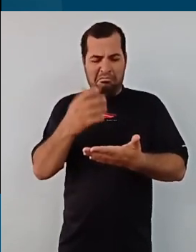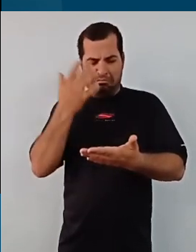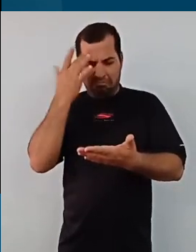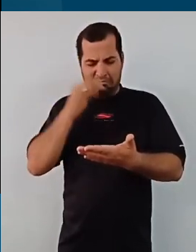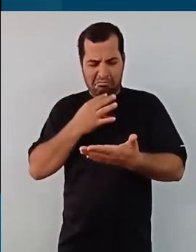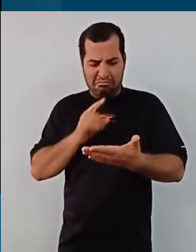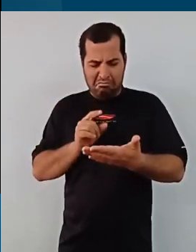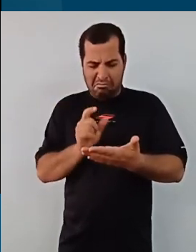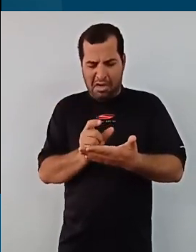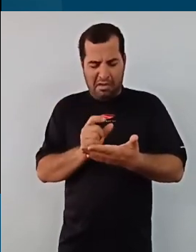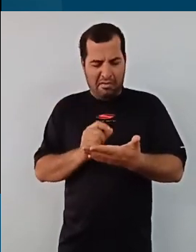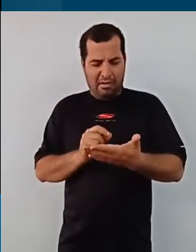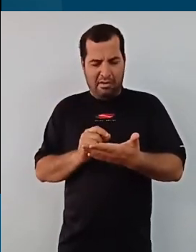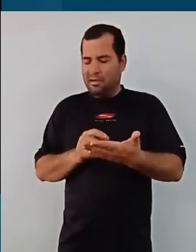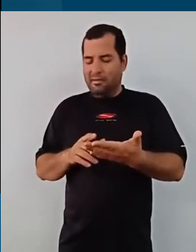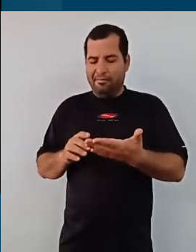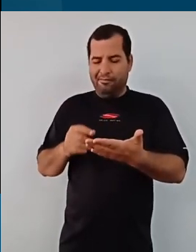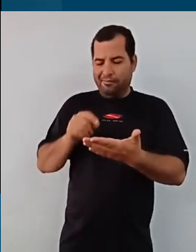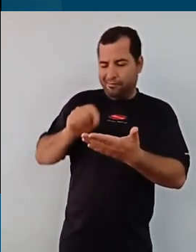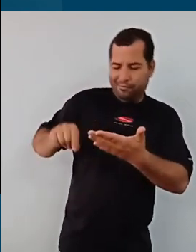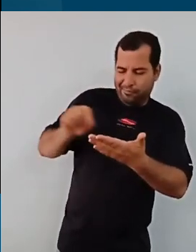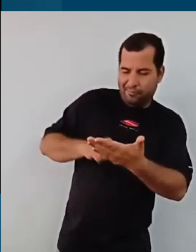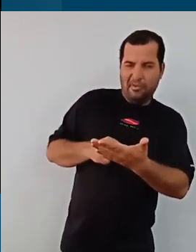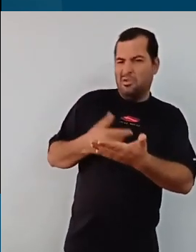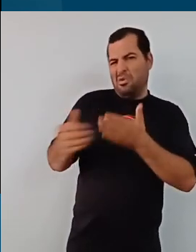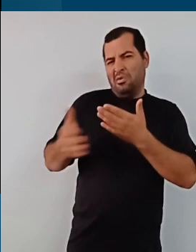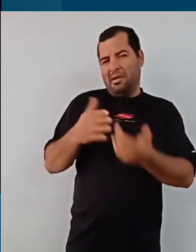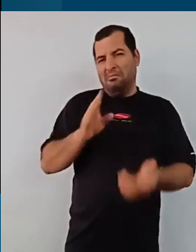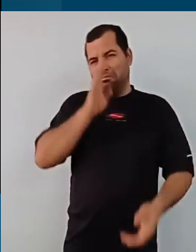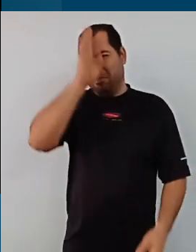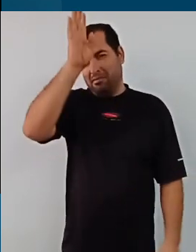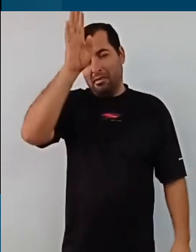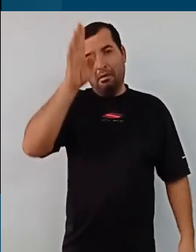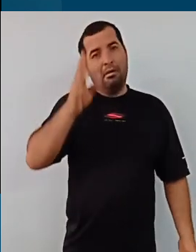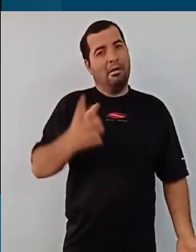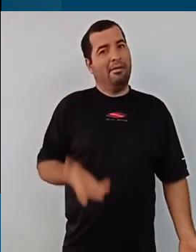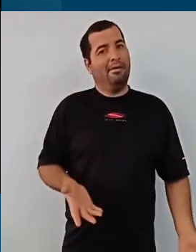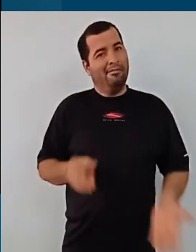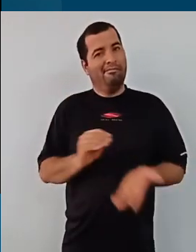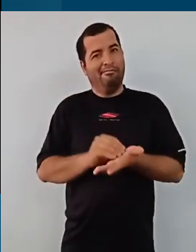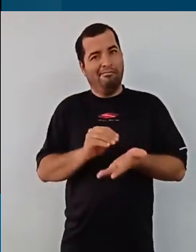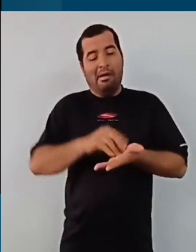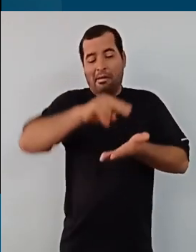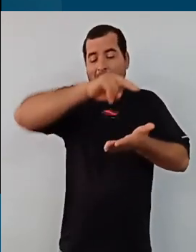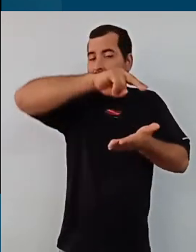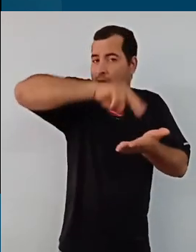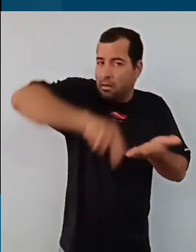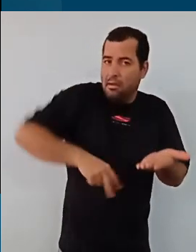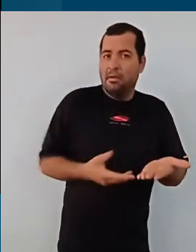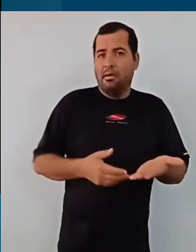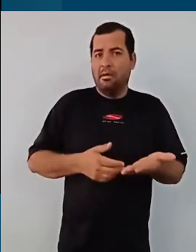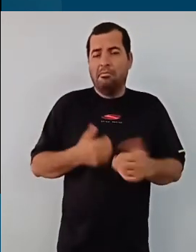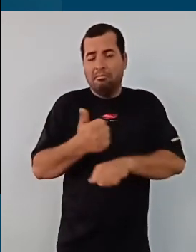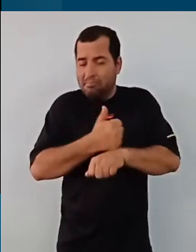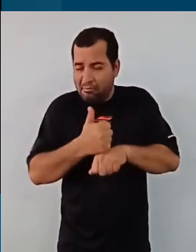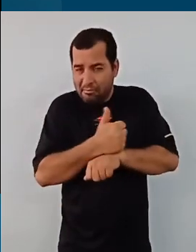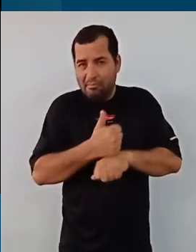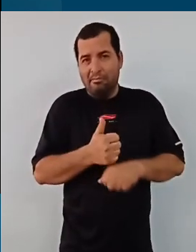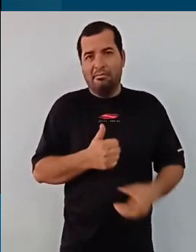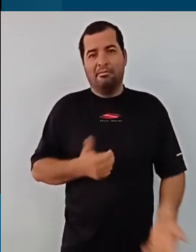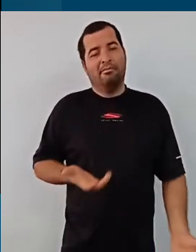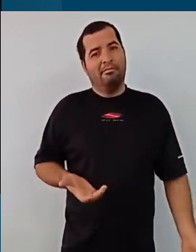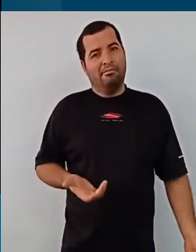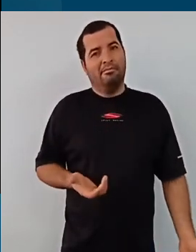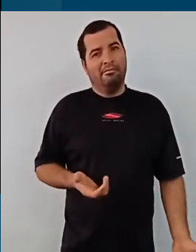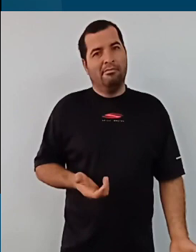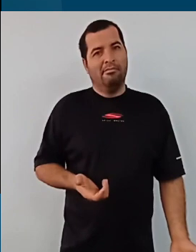é, risco qualquer coisa. Então, essa habilidade leitora que a gente aprende com o inglês, né?